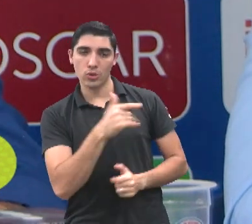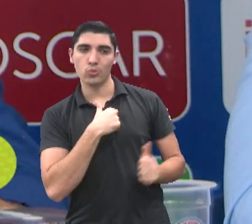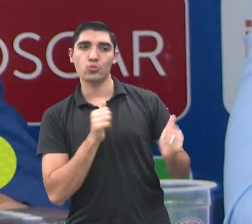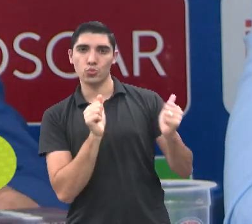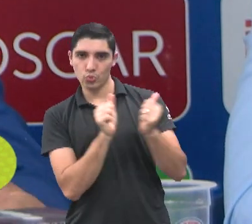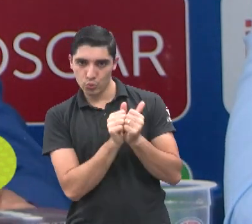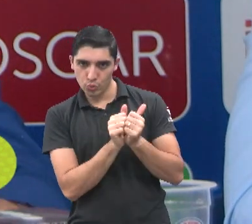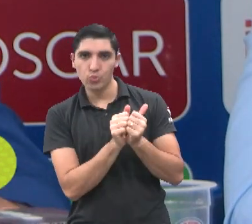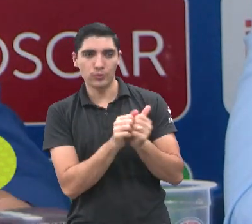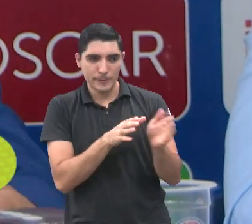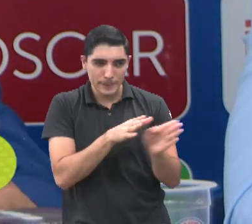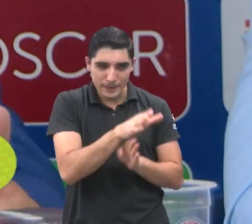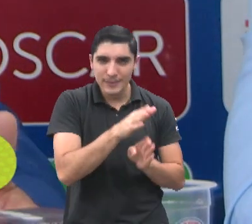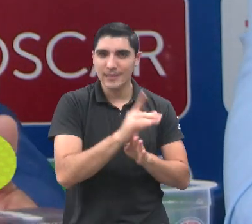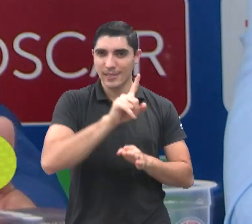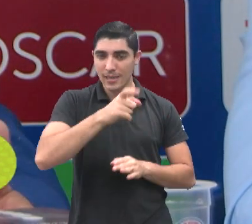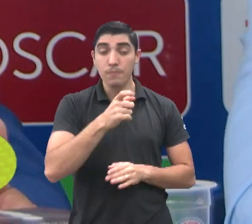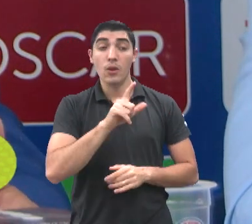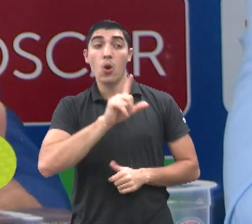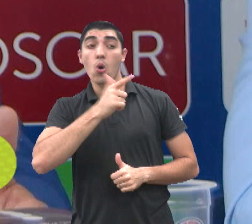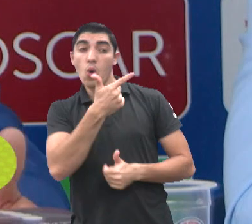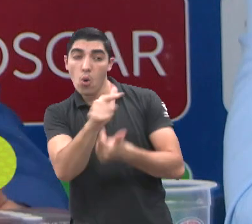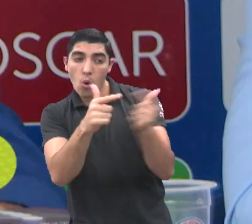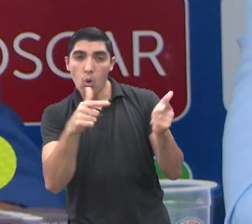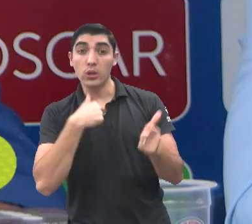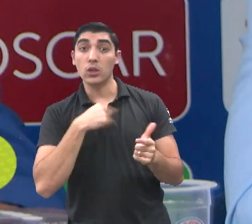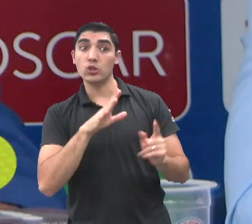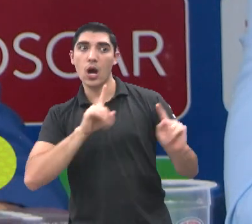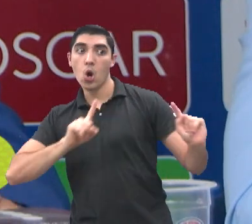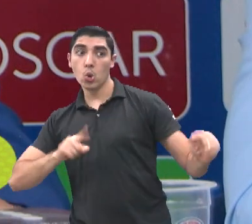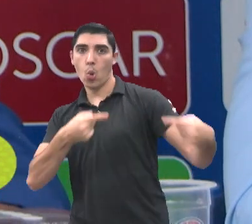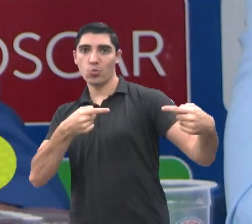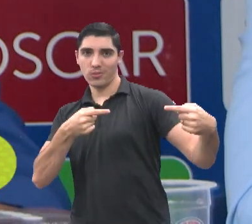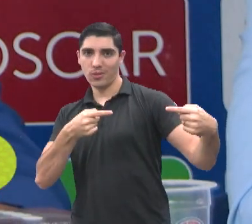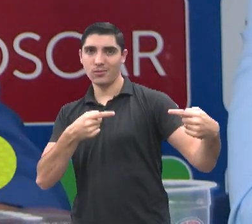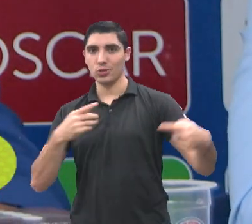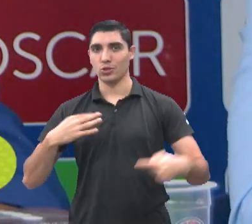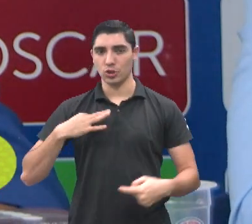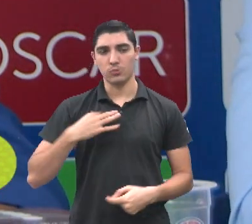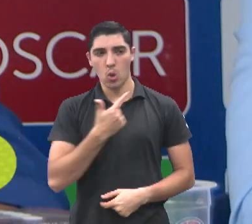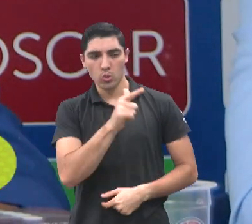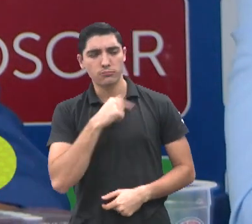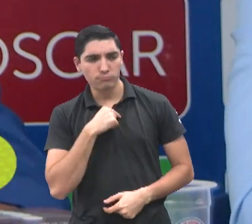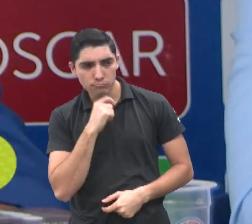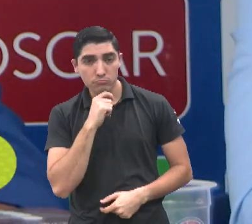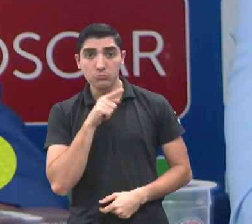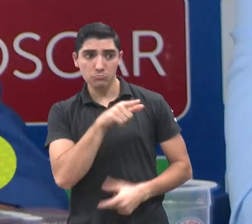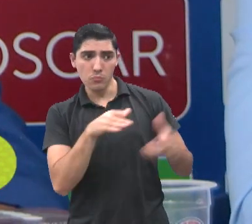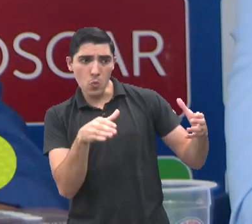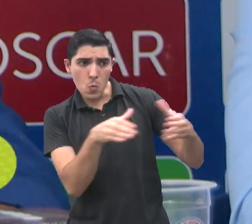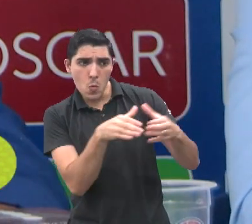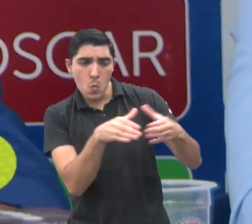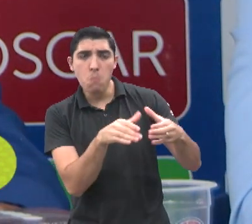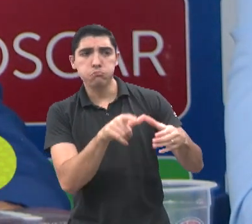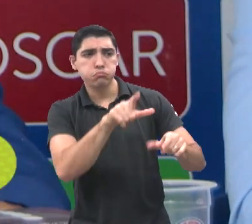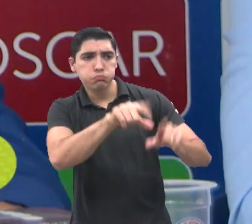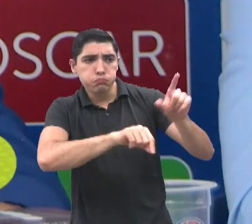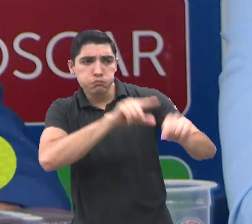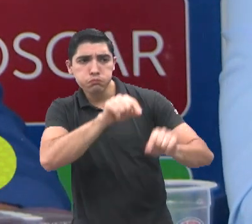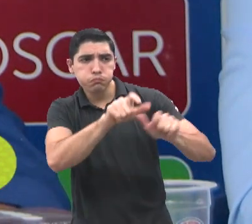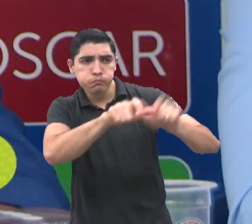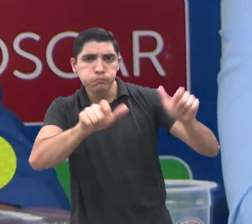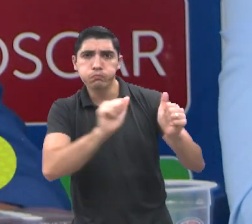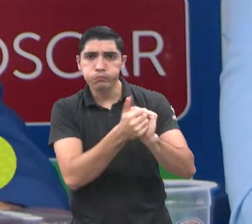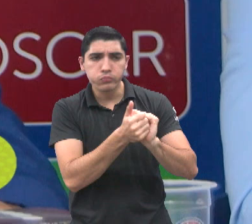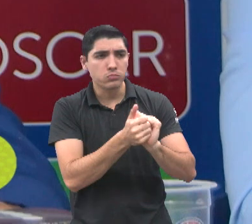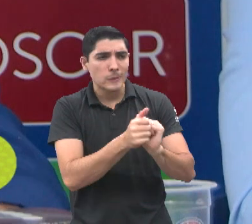nós conhecemos de jogar contra, de observar ele em outras agremiações. É um grupo realmente que foi montado, escolhido a